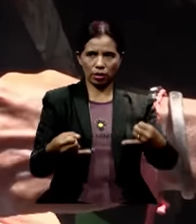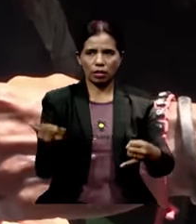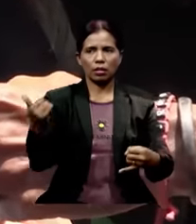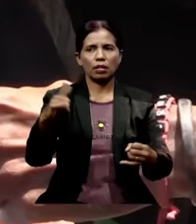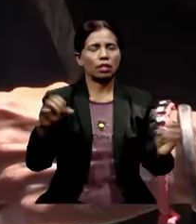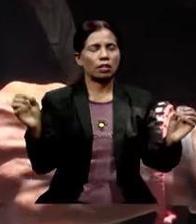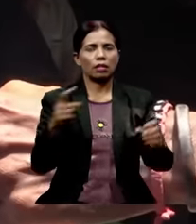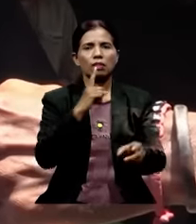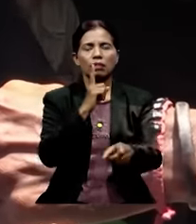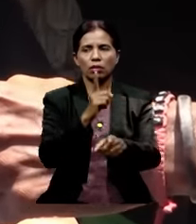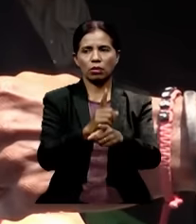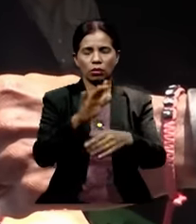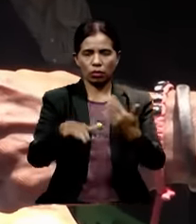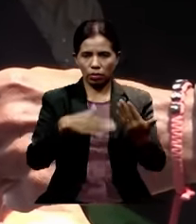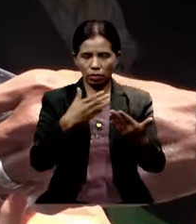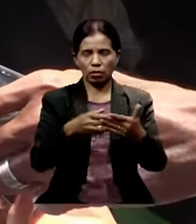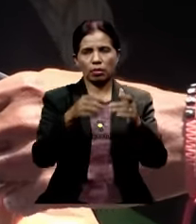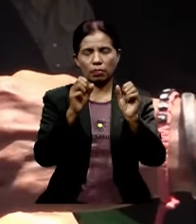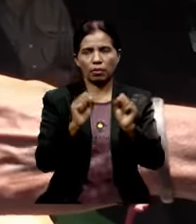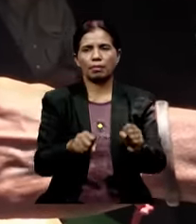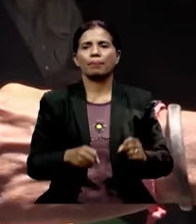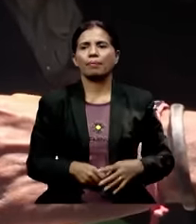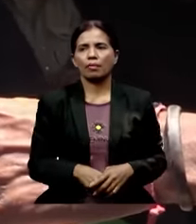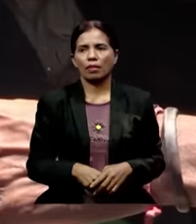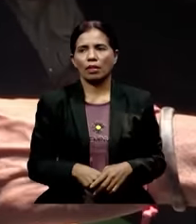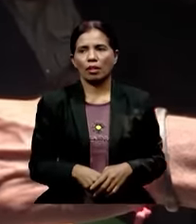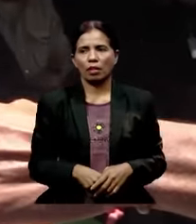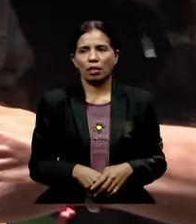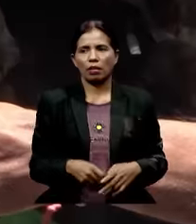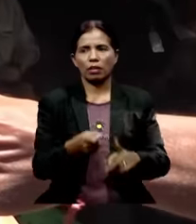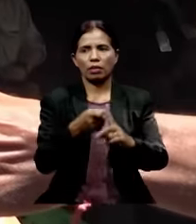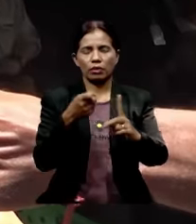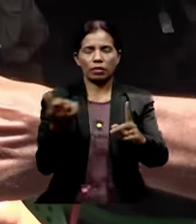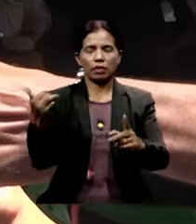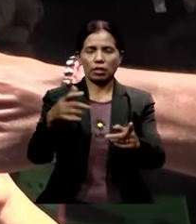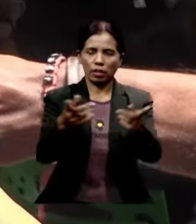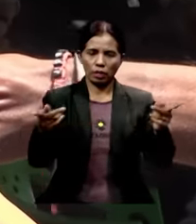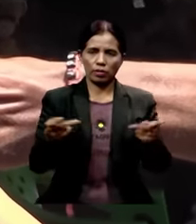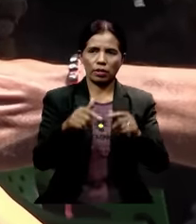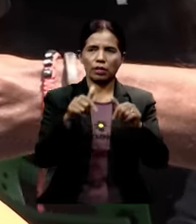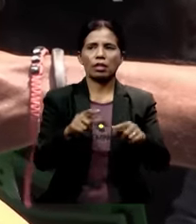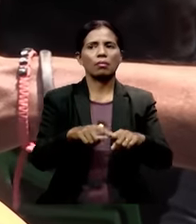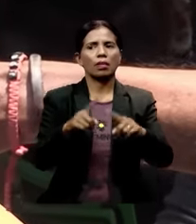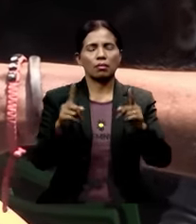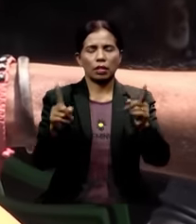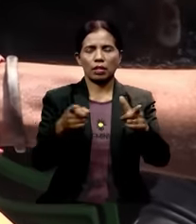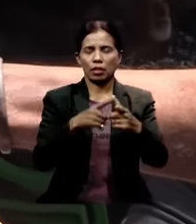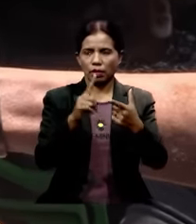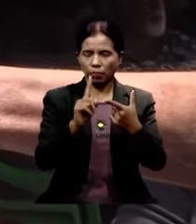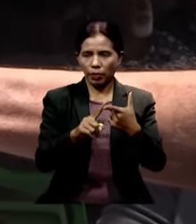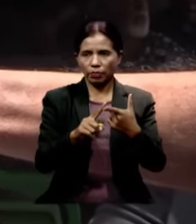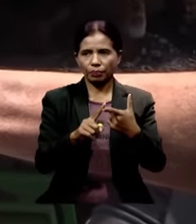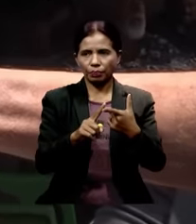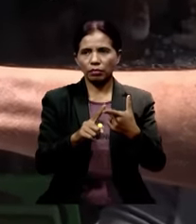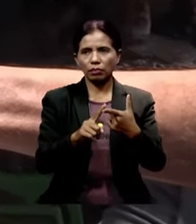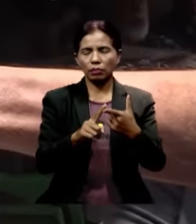a favor te ba parte autor hudi halo isku samba parte reo sira he fatin ne na be depois de